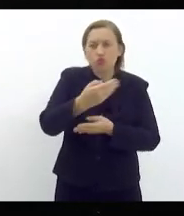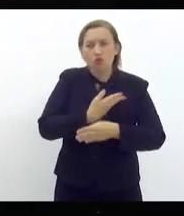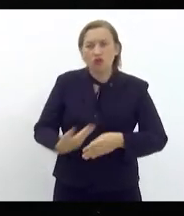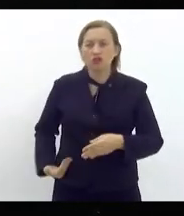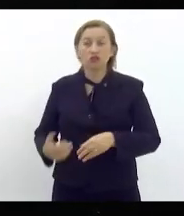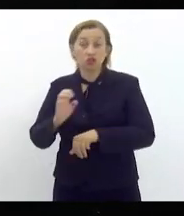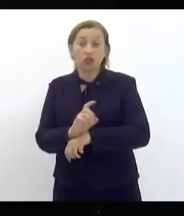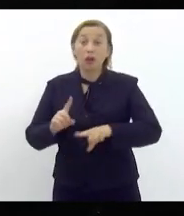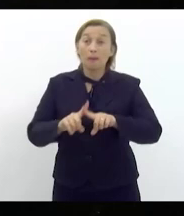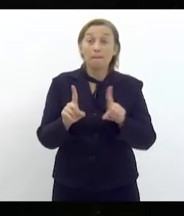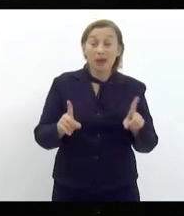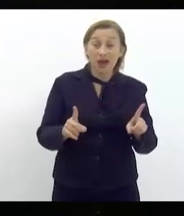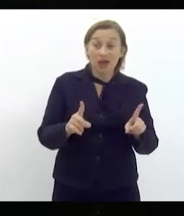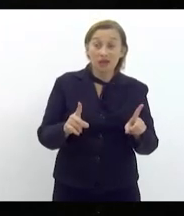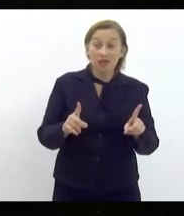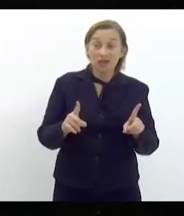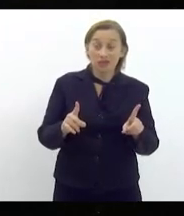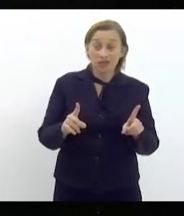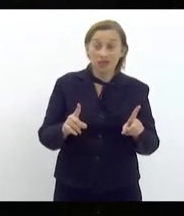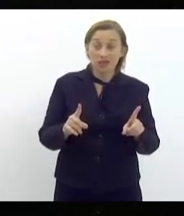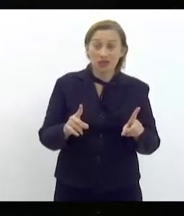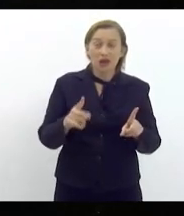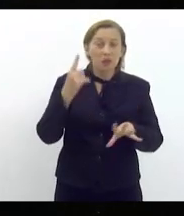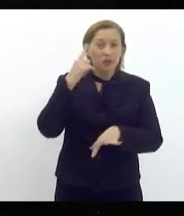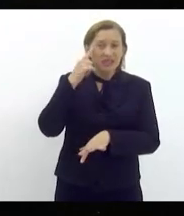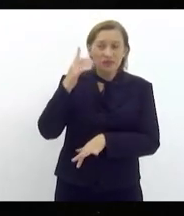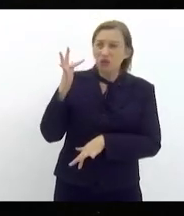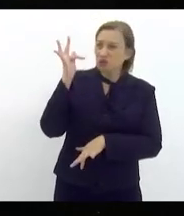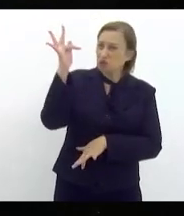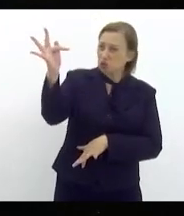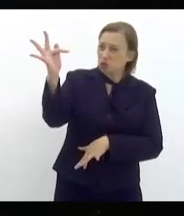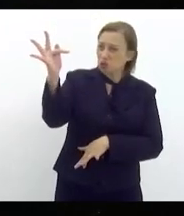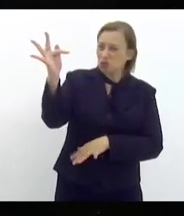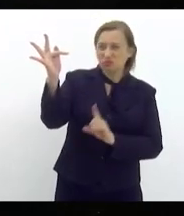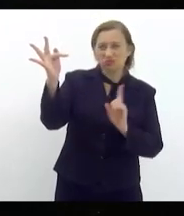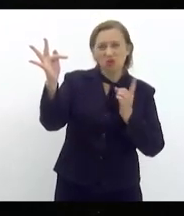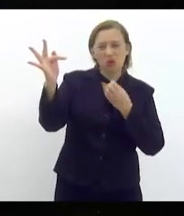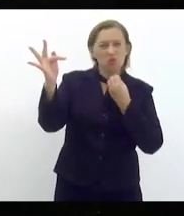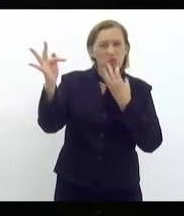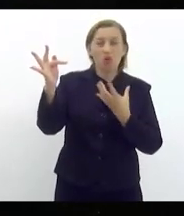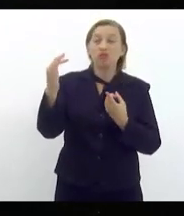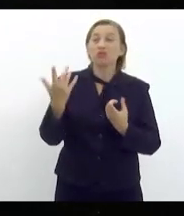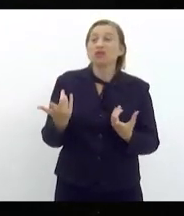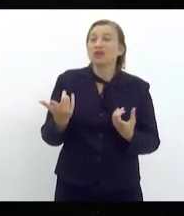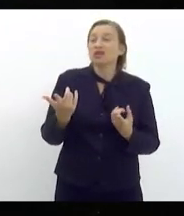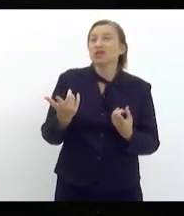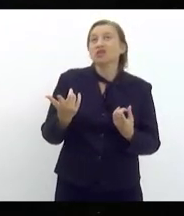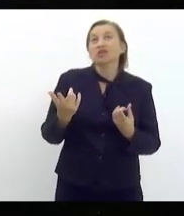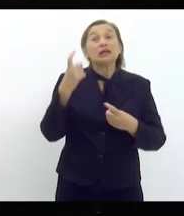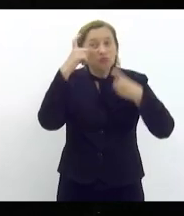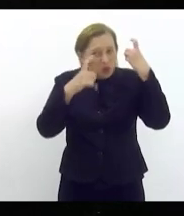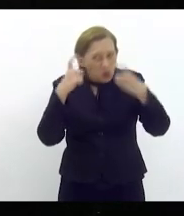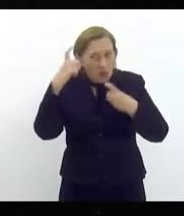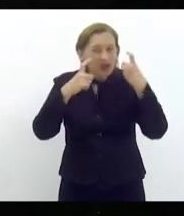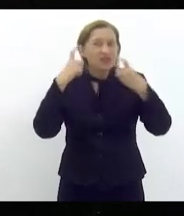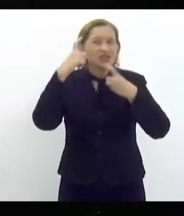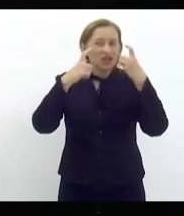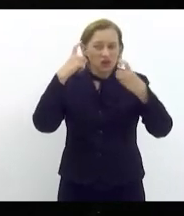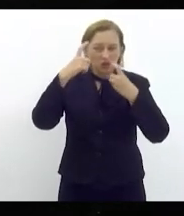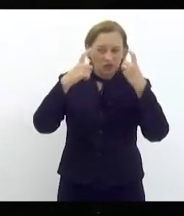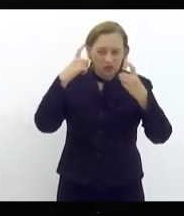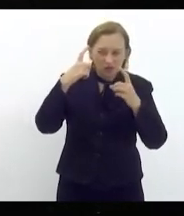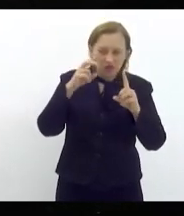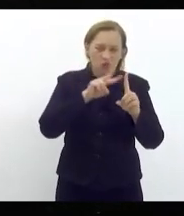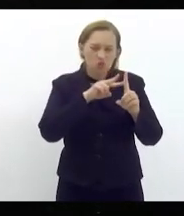as previsões não são previsões muito boas, ainda são previsões preocupantes,